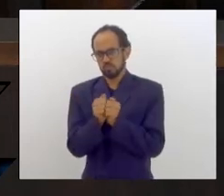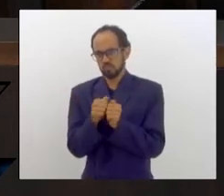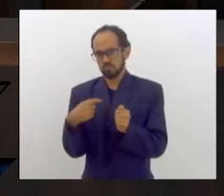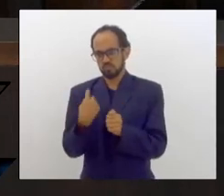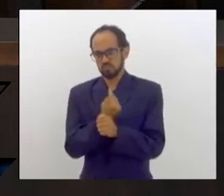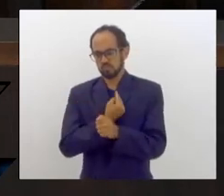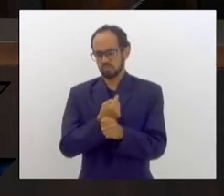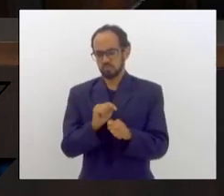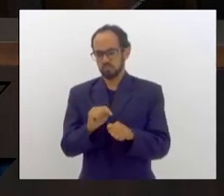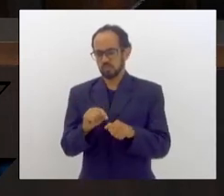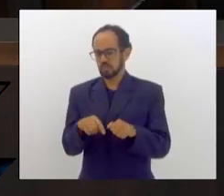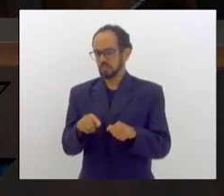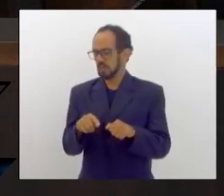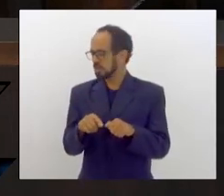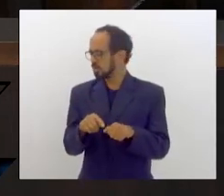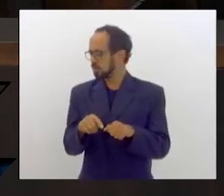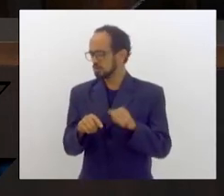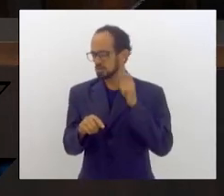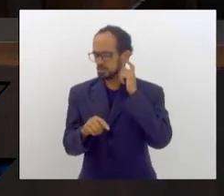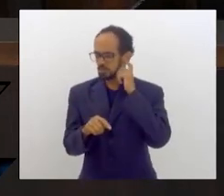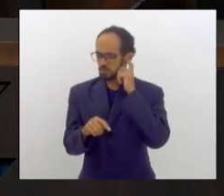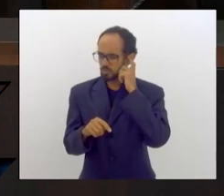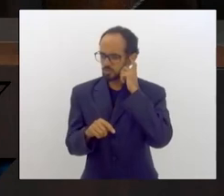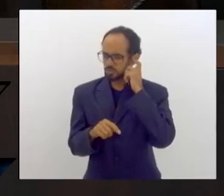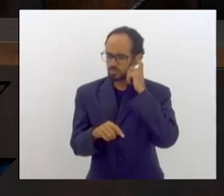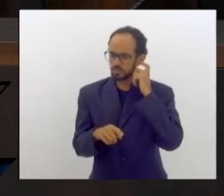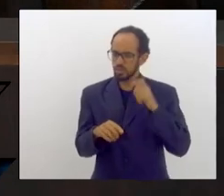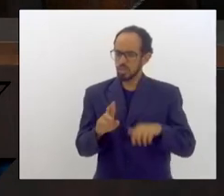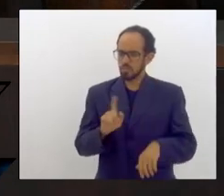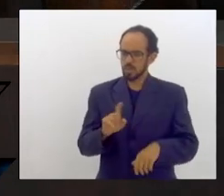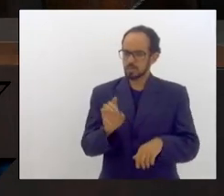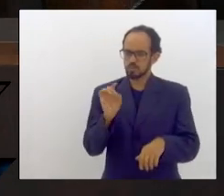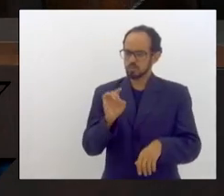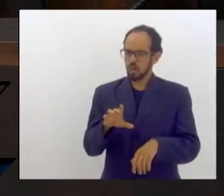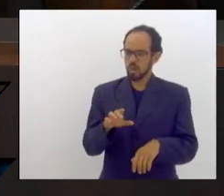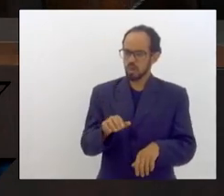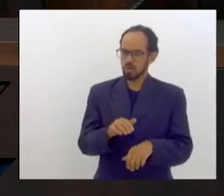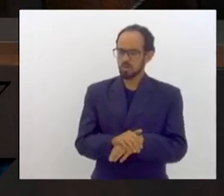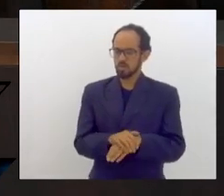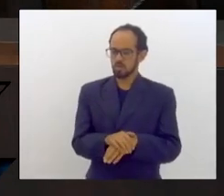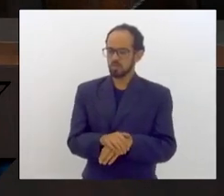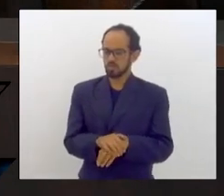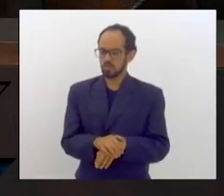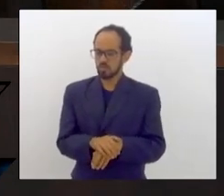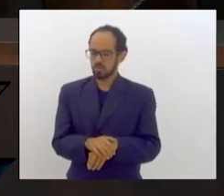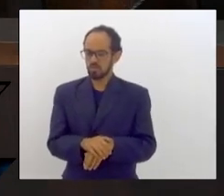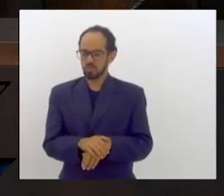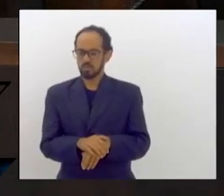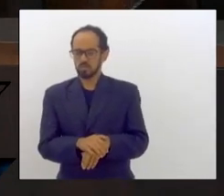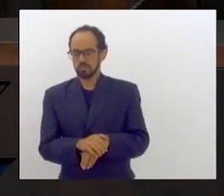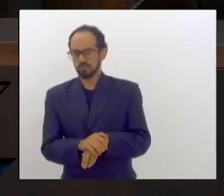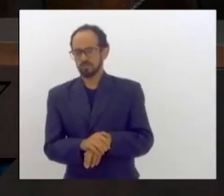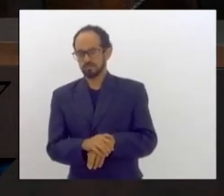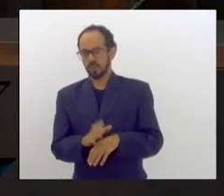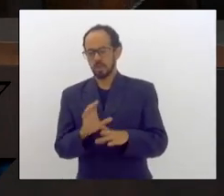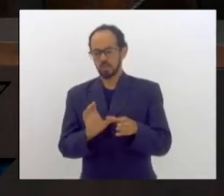bancada feminina, dando celeridade não só às questões